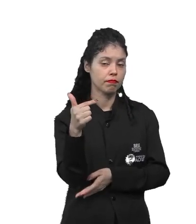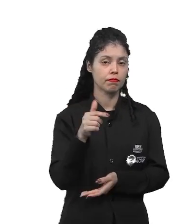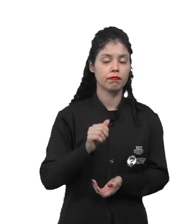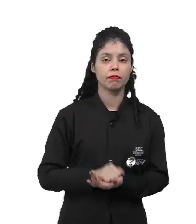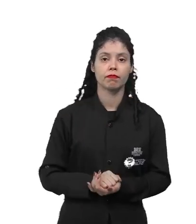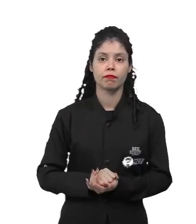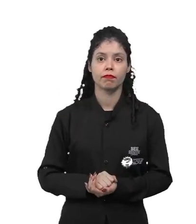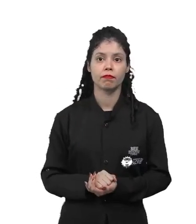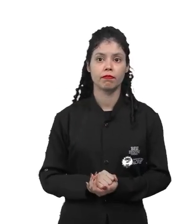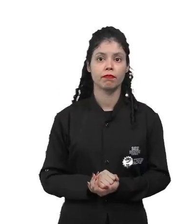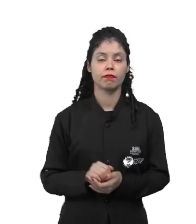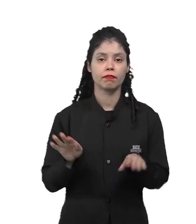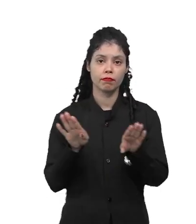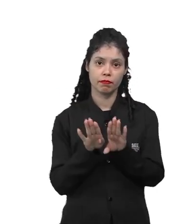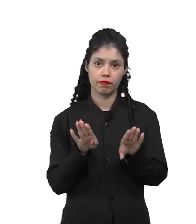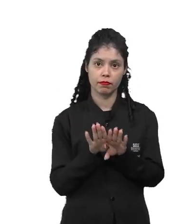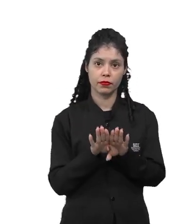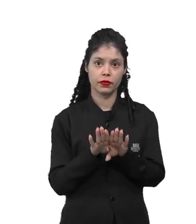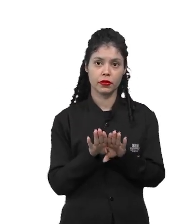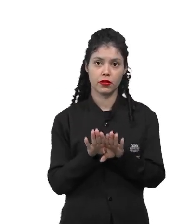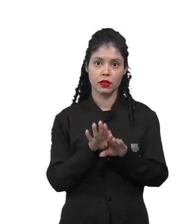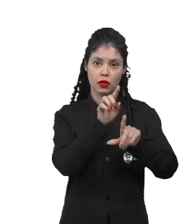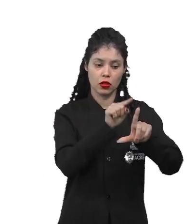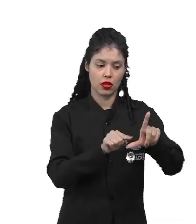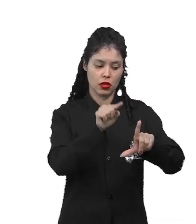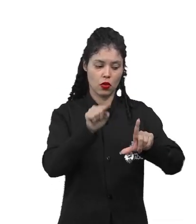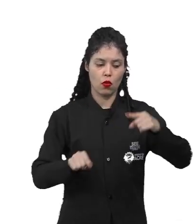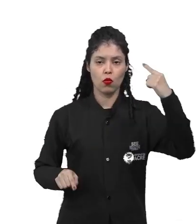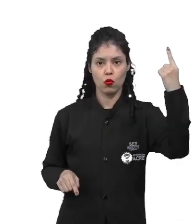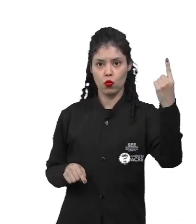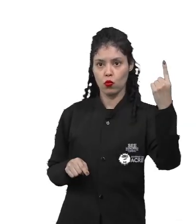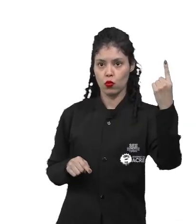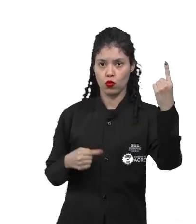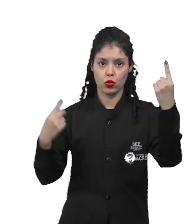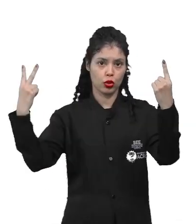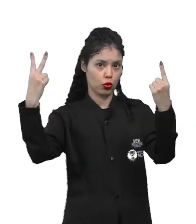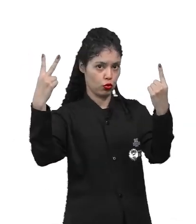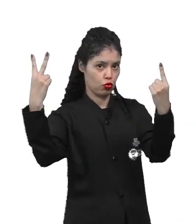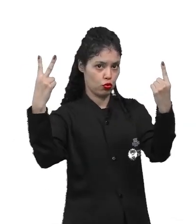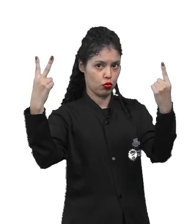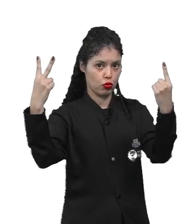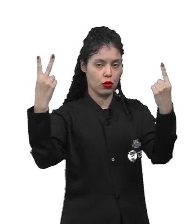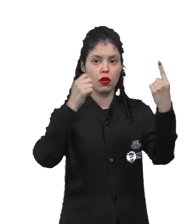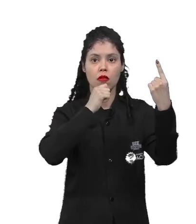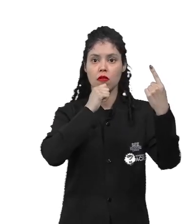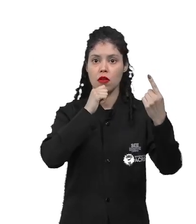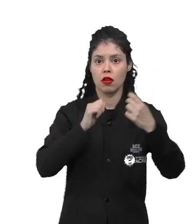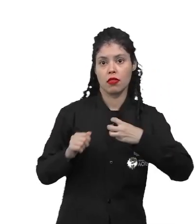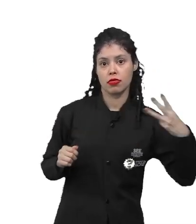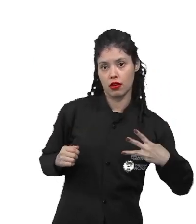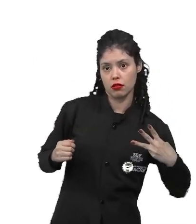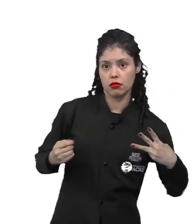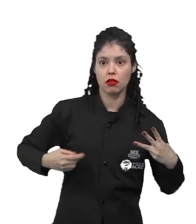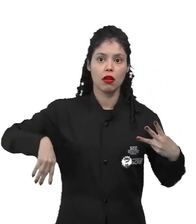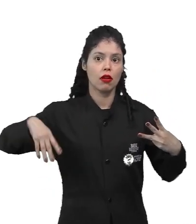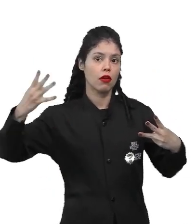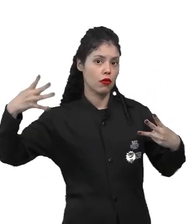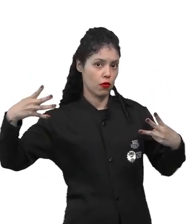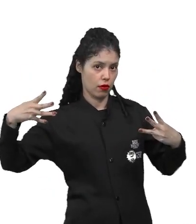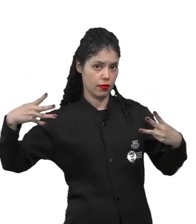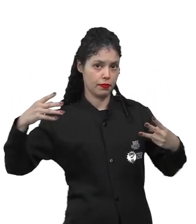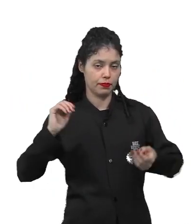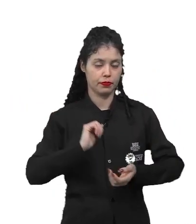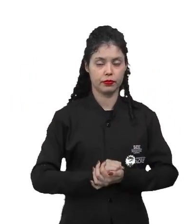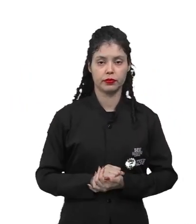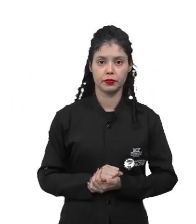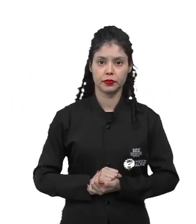bom? Esse gráfico número 2 da primeira linha. Vamos chamar de gráfico 1 aqui e vamos chamar esse de gráfico 2. Para ficar fácil de entender, esse aqui é o gráfico 3 e esse aqui passa a